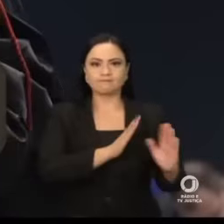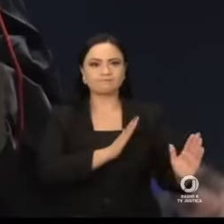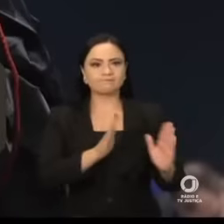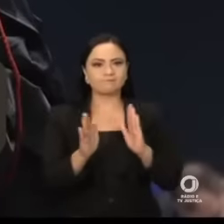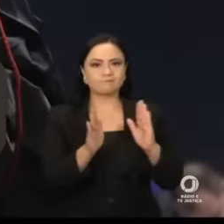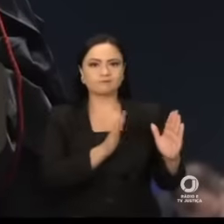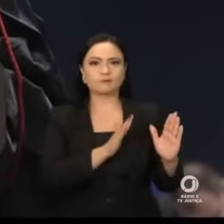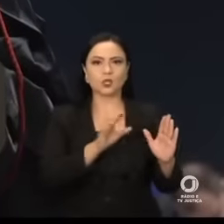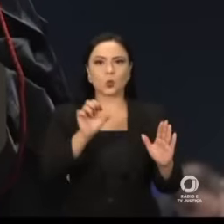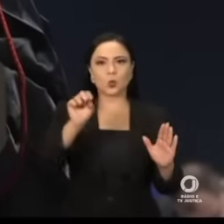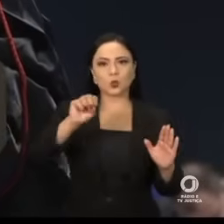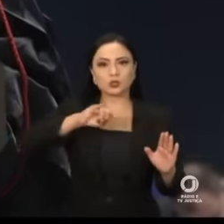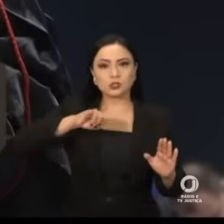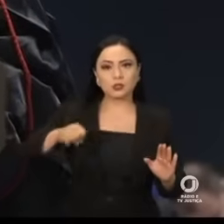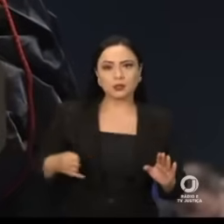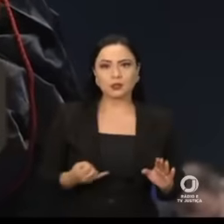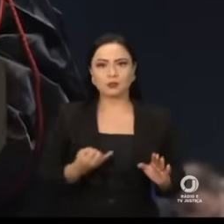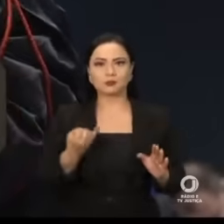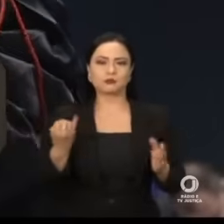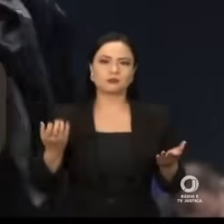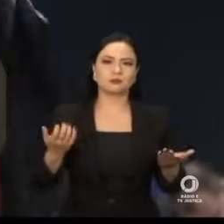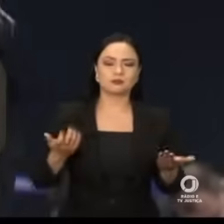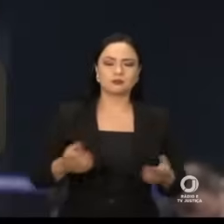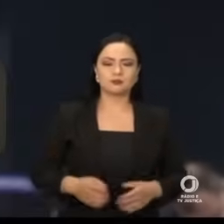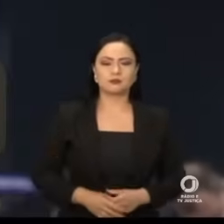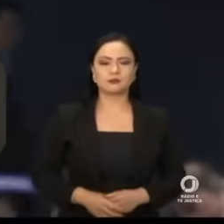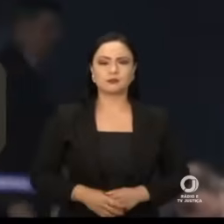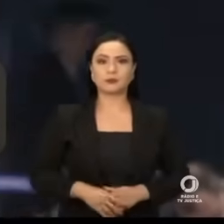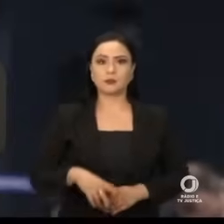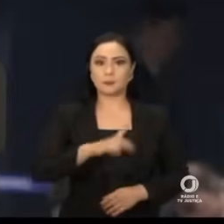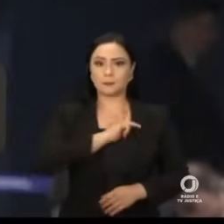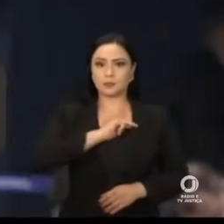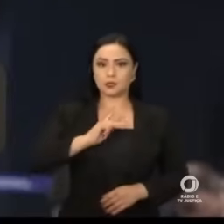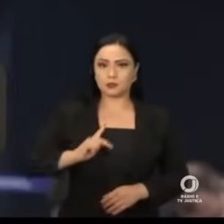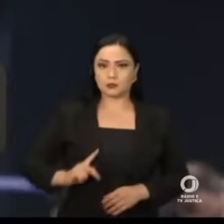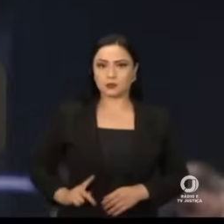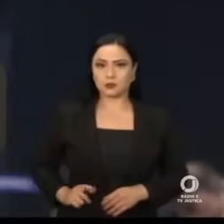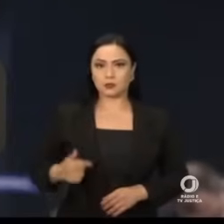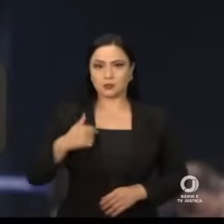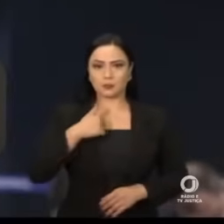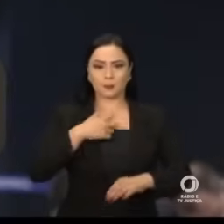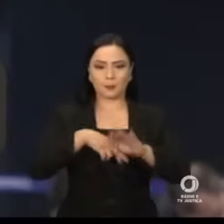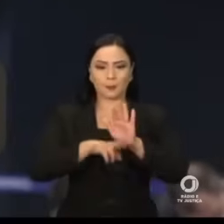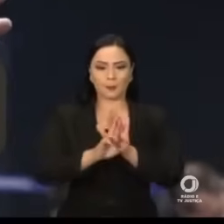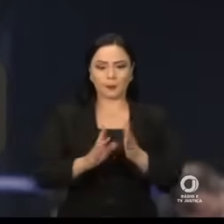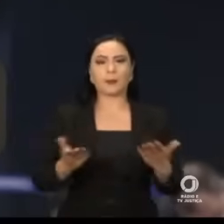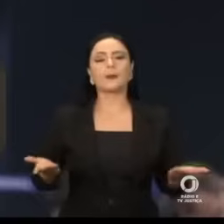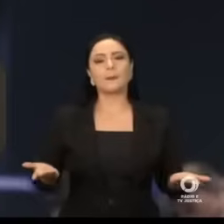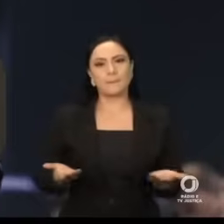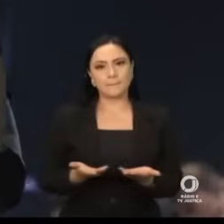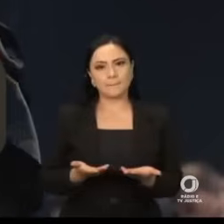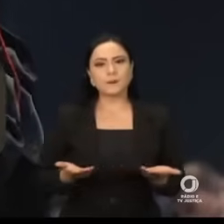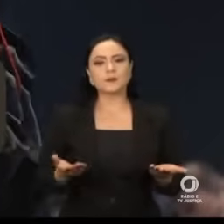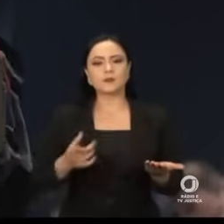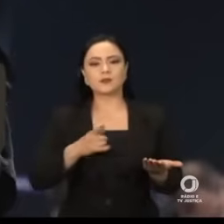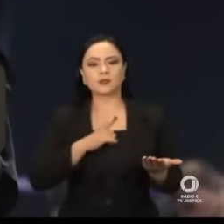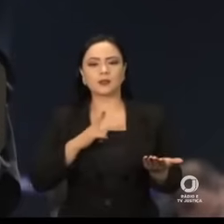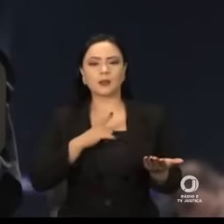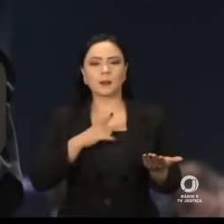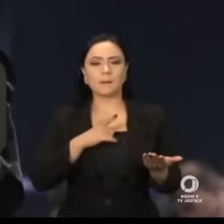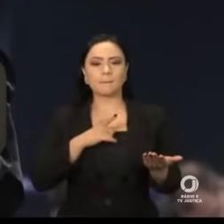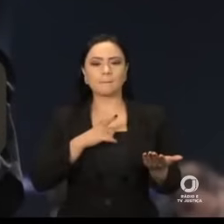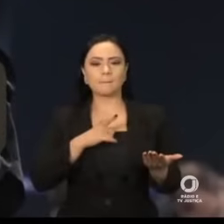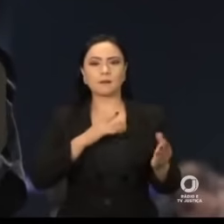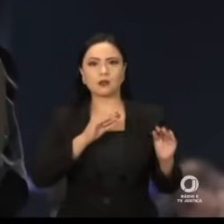de 8 de janeiro. E o presidente, a quem eu estou representando, foi dragado para estes